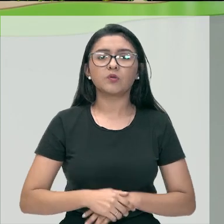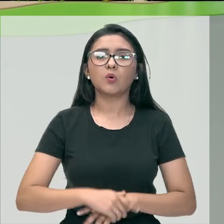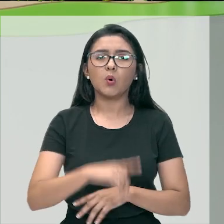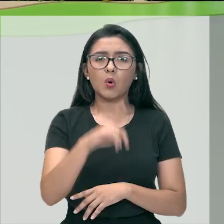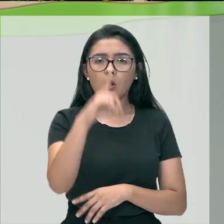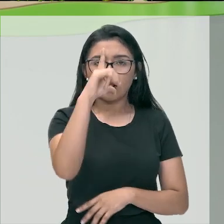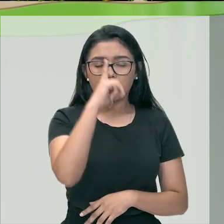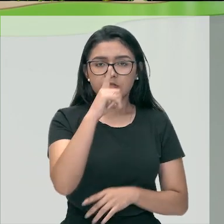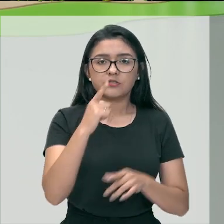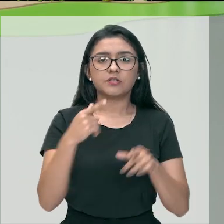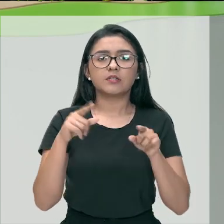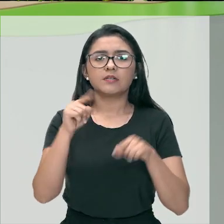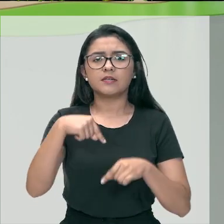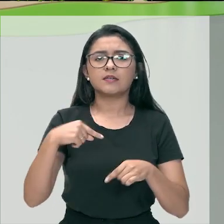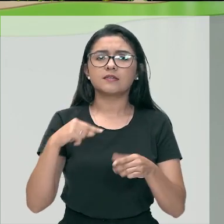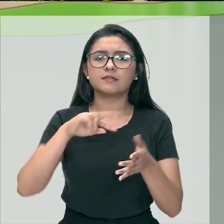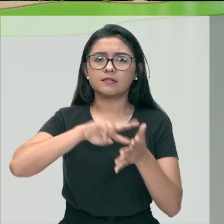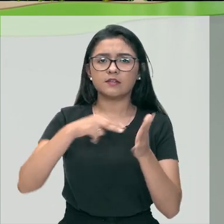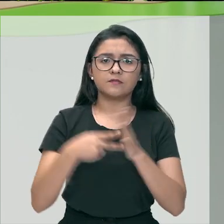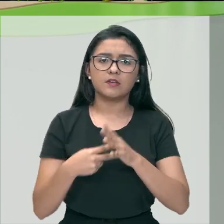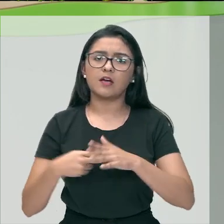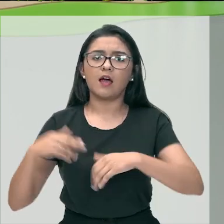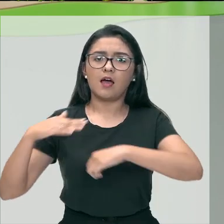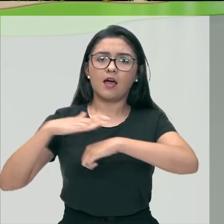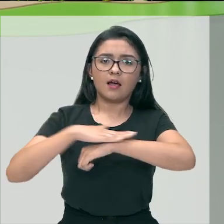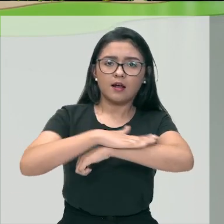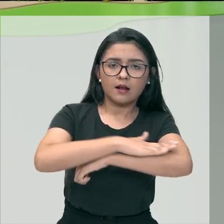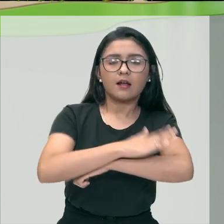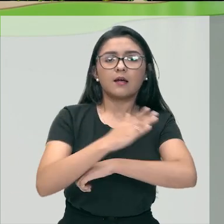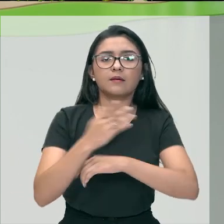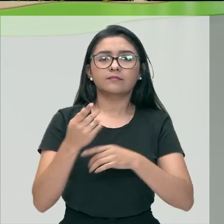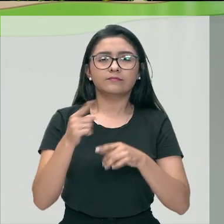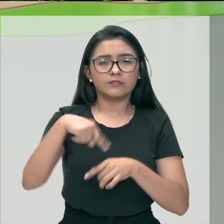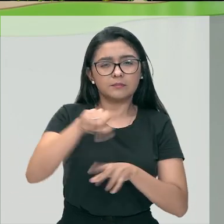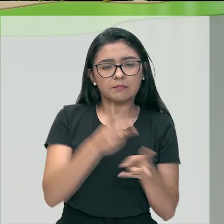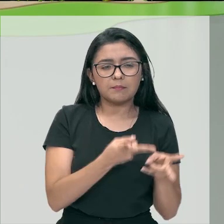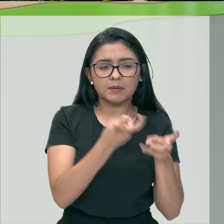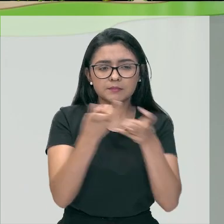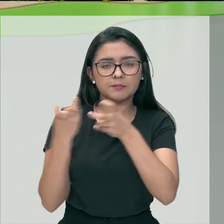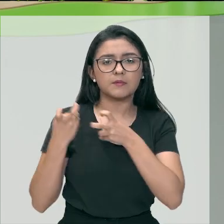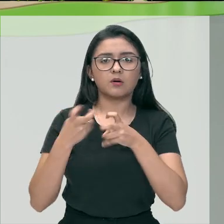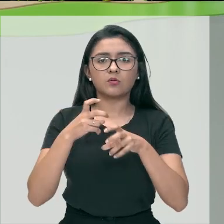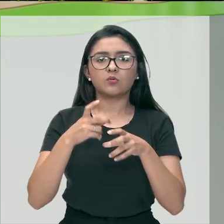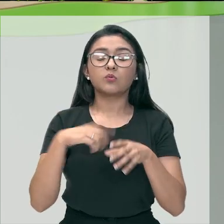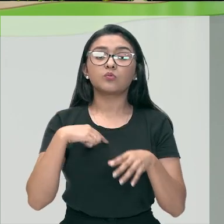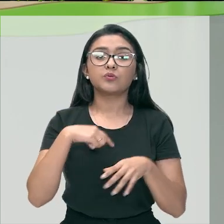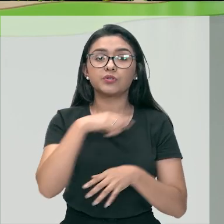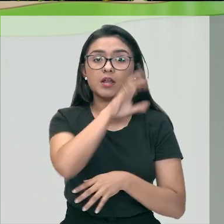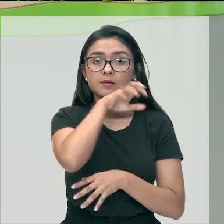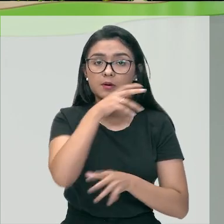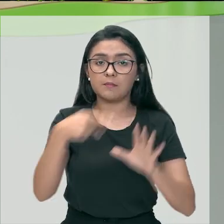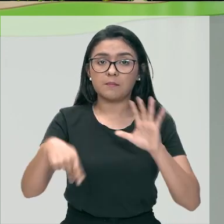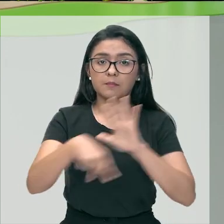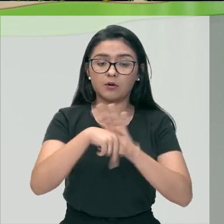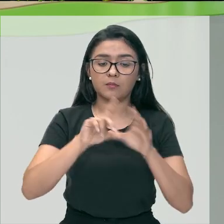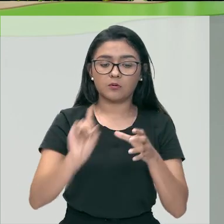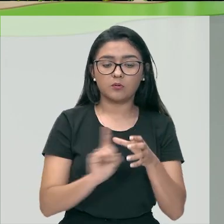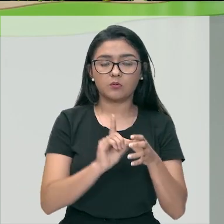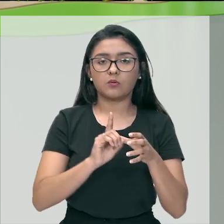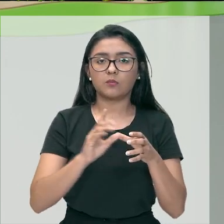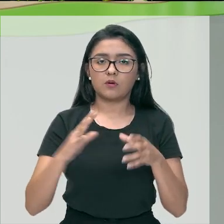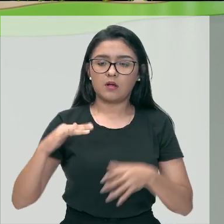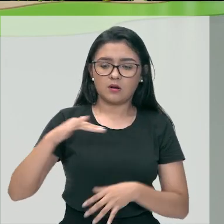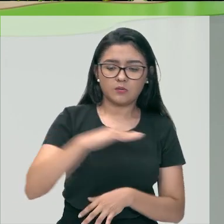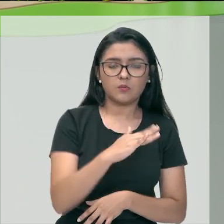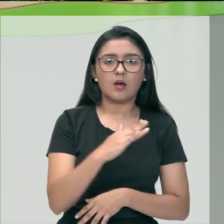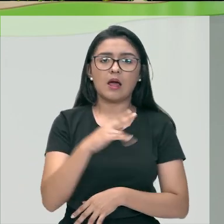quer dizer rastejar. Então, se vocês já observaram aí os animais que pertencem a esse grupo, não somente os jacarés,